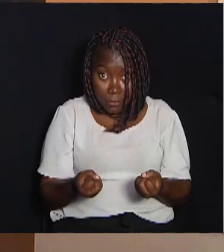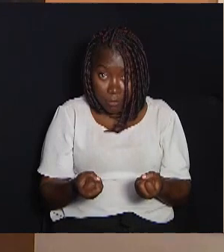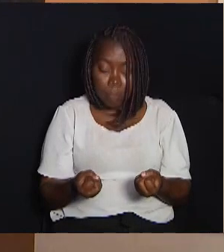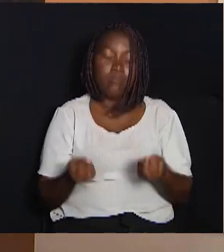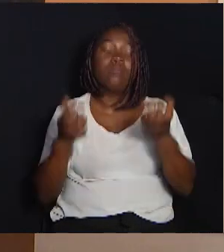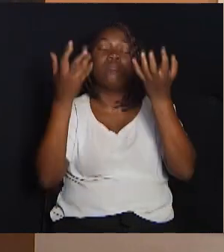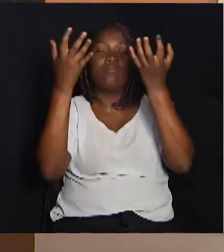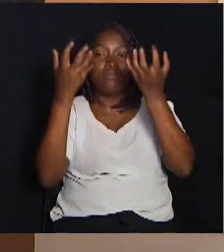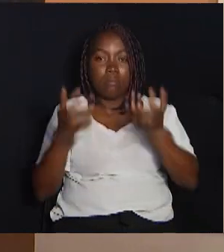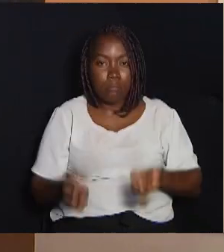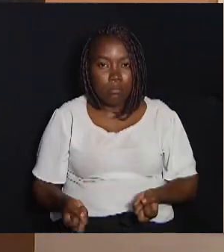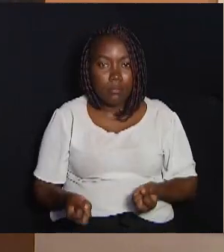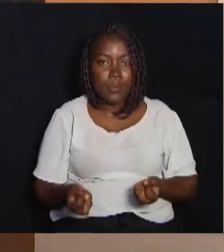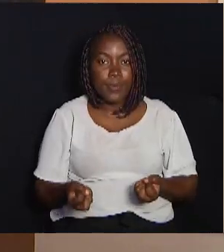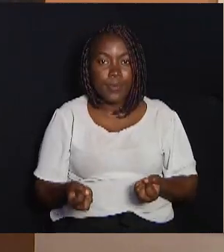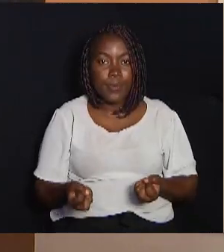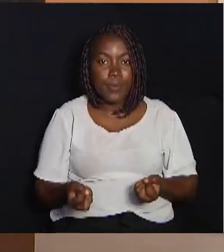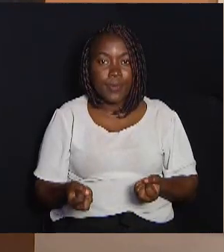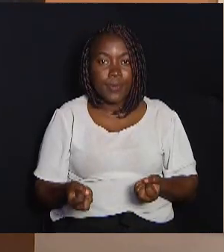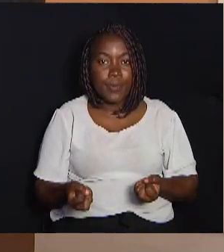Está aprovado